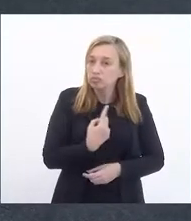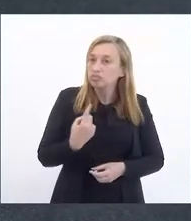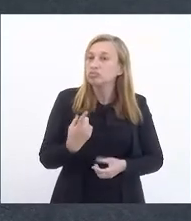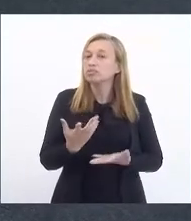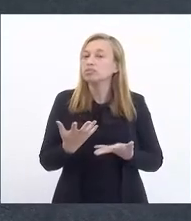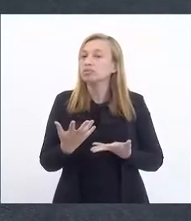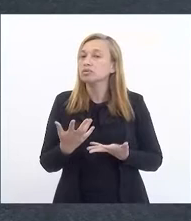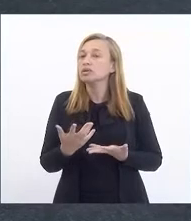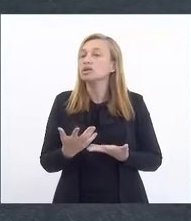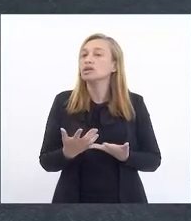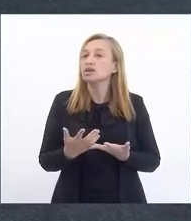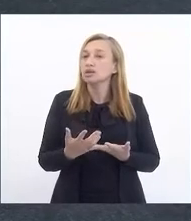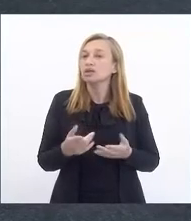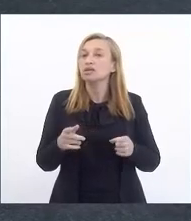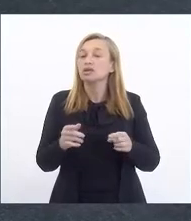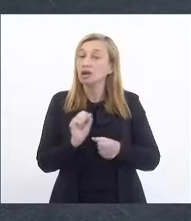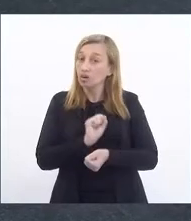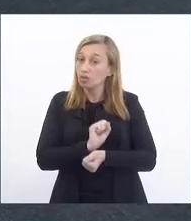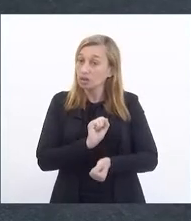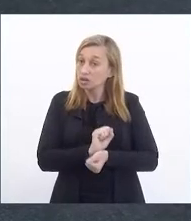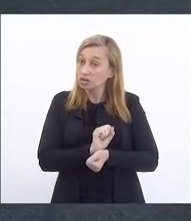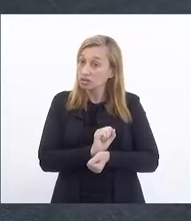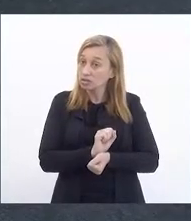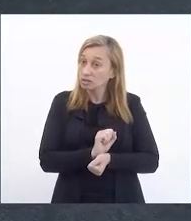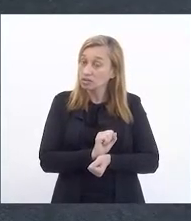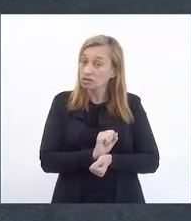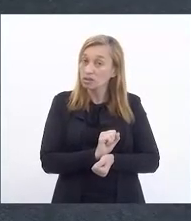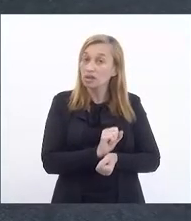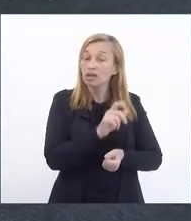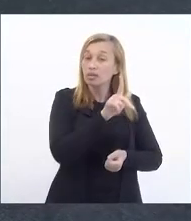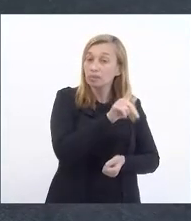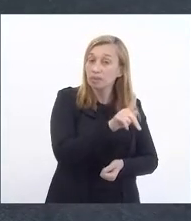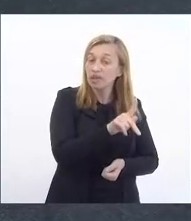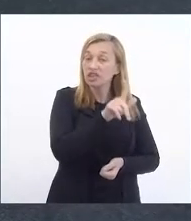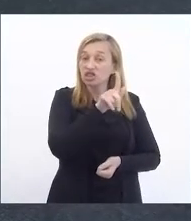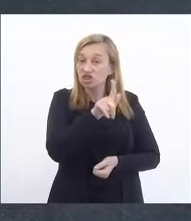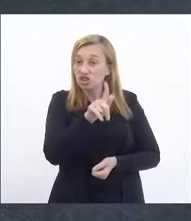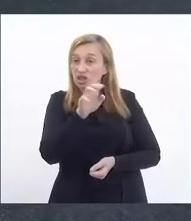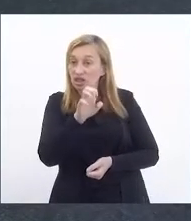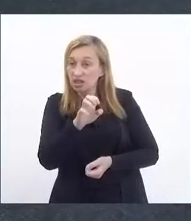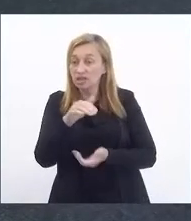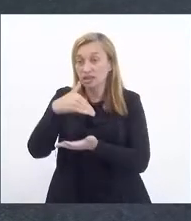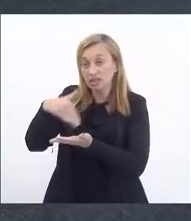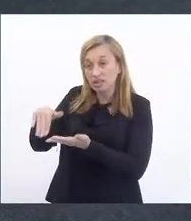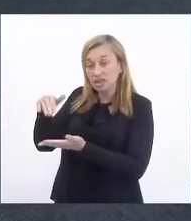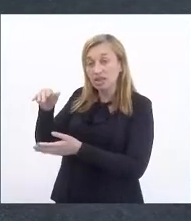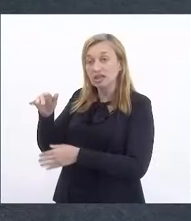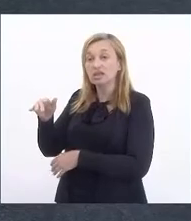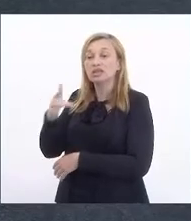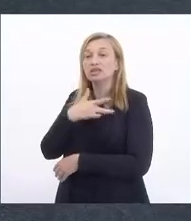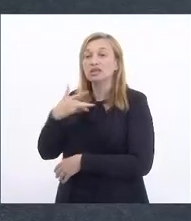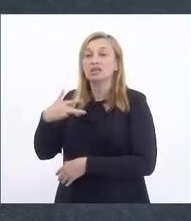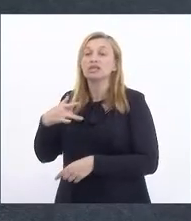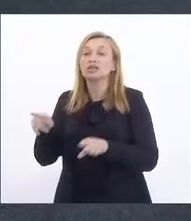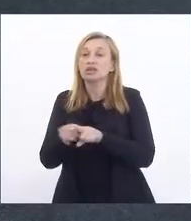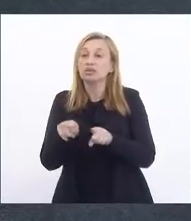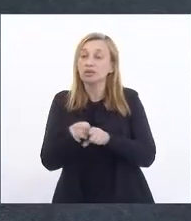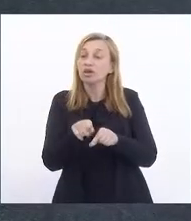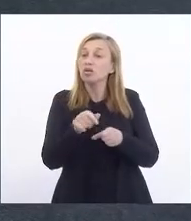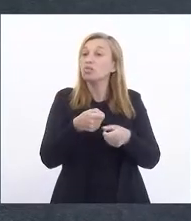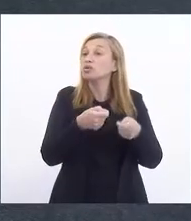contrariedade e aguardando tanto da PGE como da Secretaria de Saúde como da Controladoria